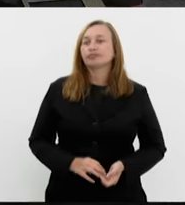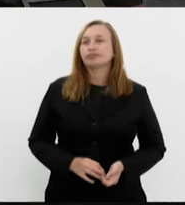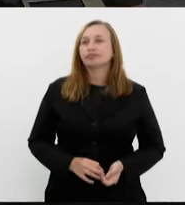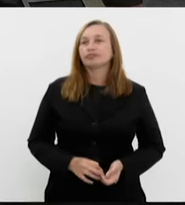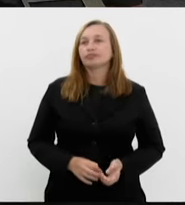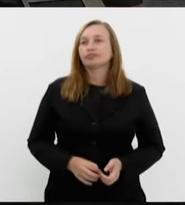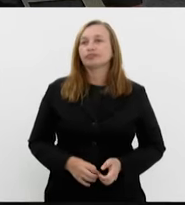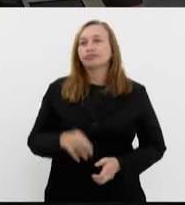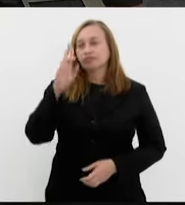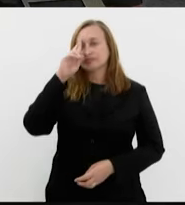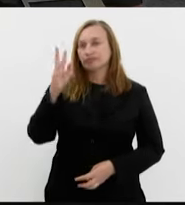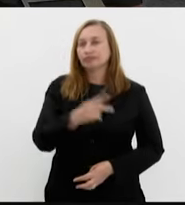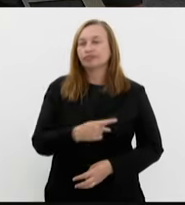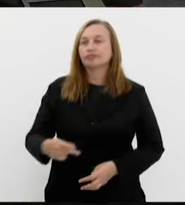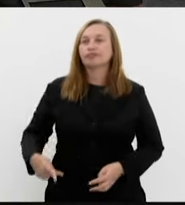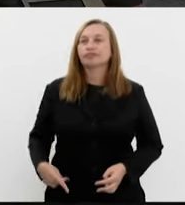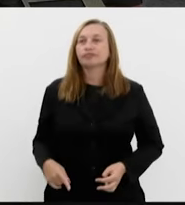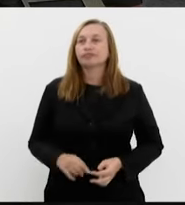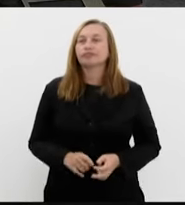Senhor presidente,